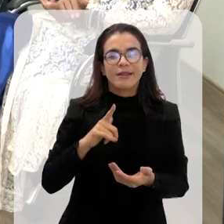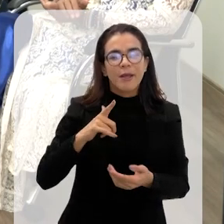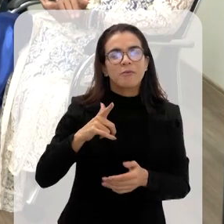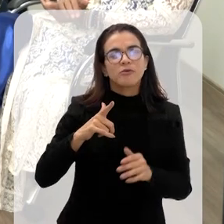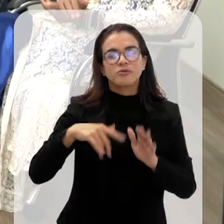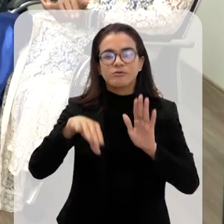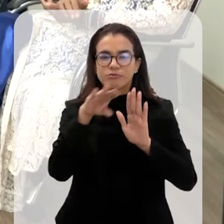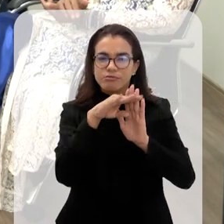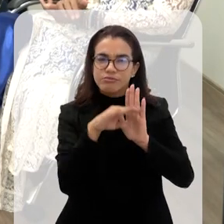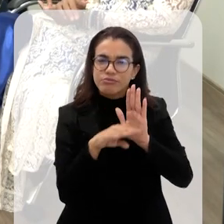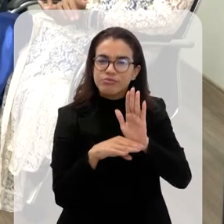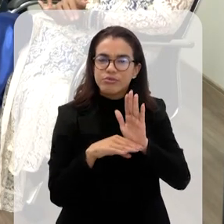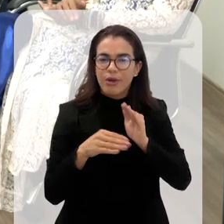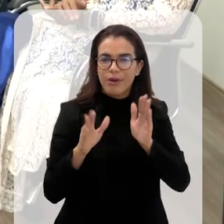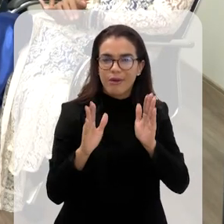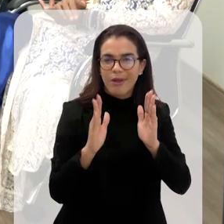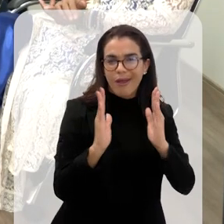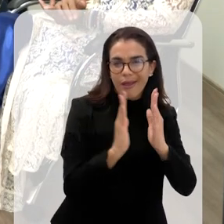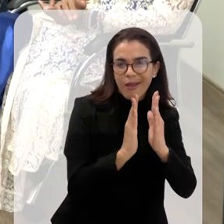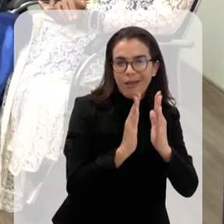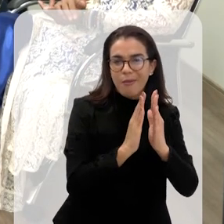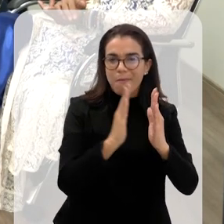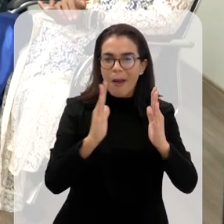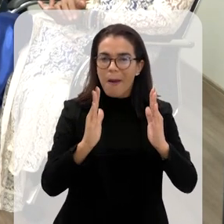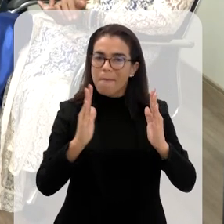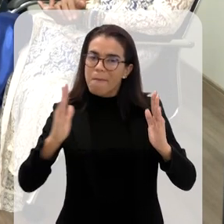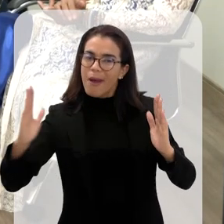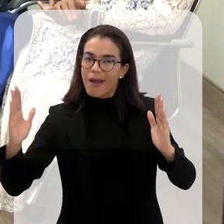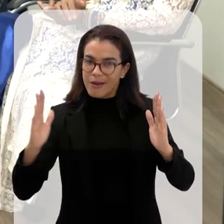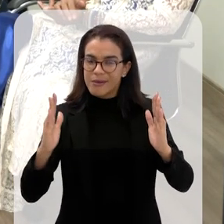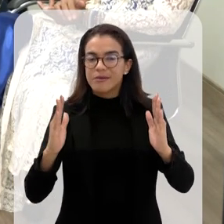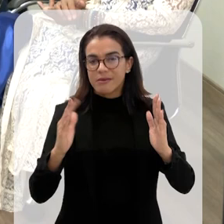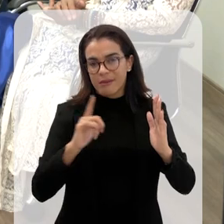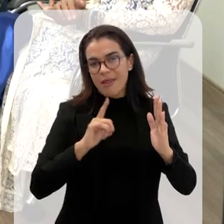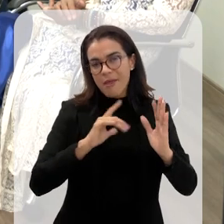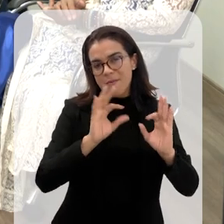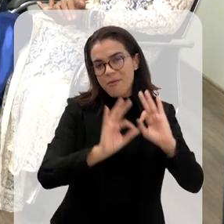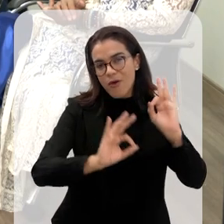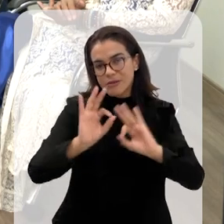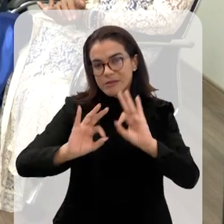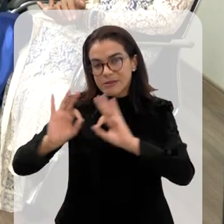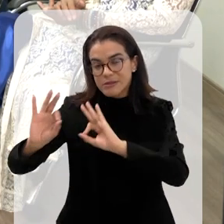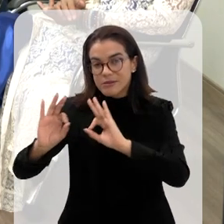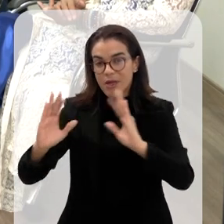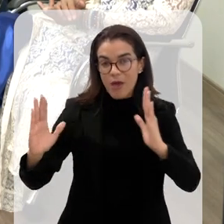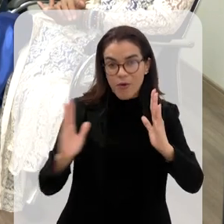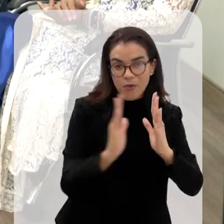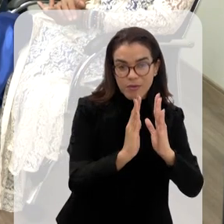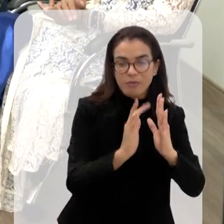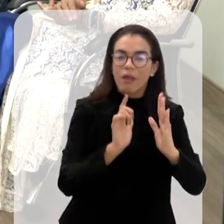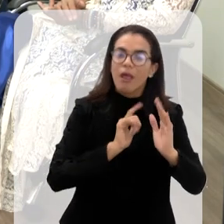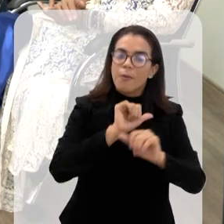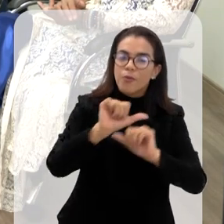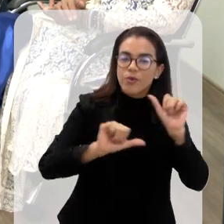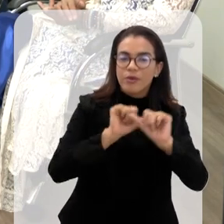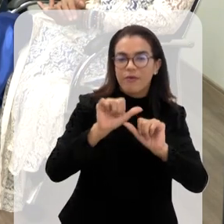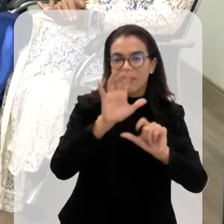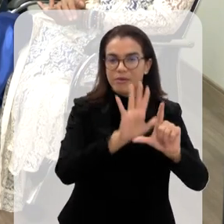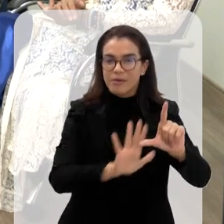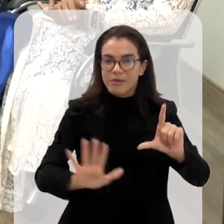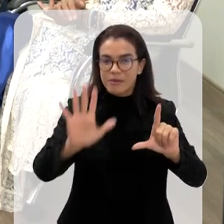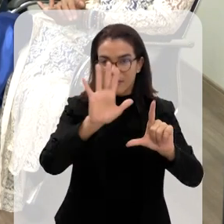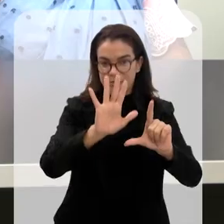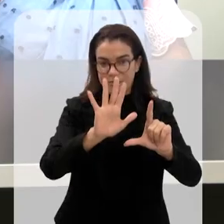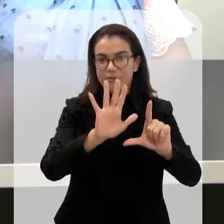temos planejamento a médio prazo, a curto, médio e a longo prazo. A curto prazo seria